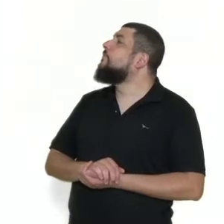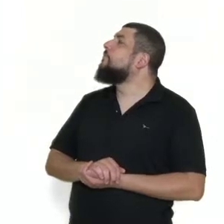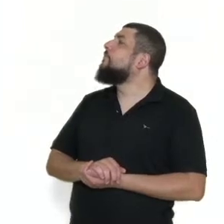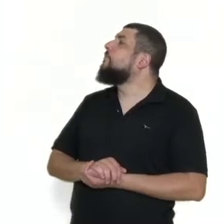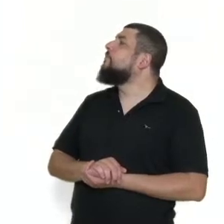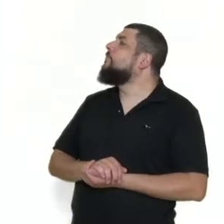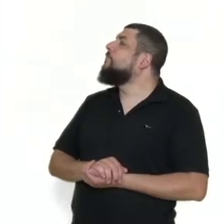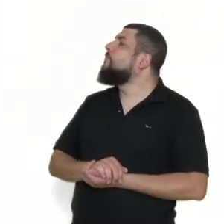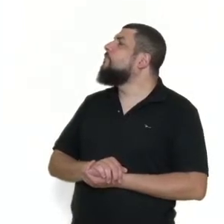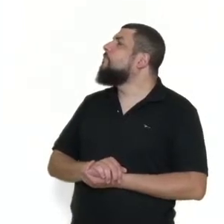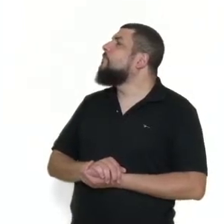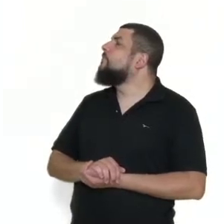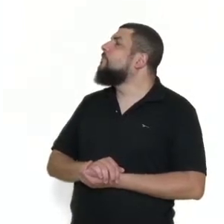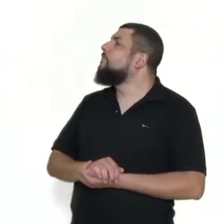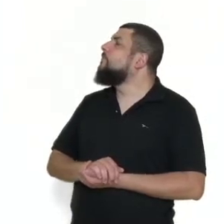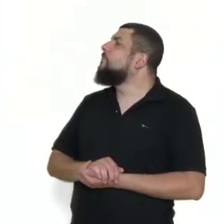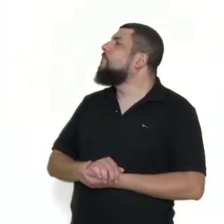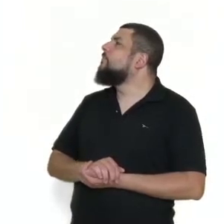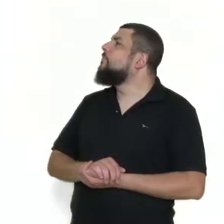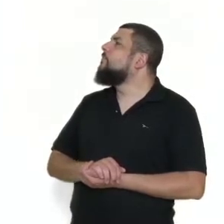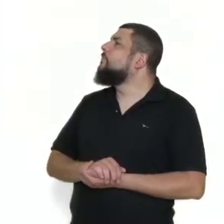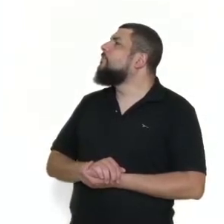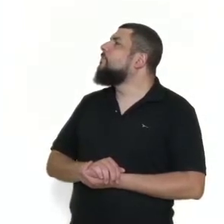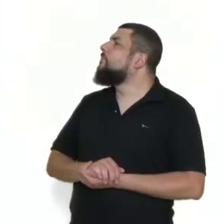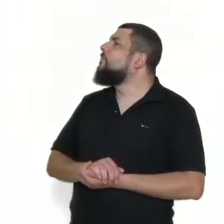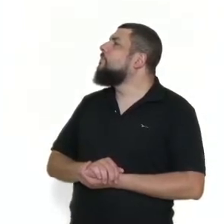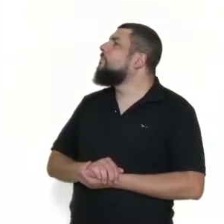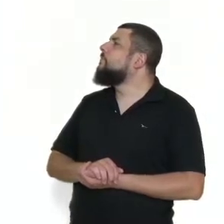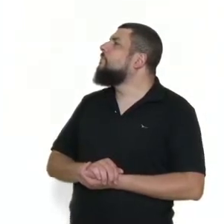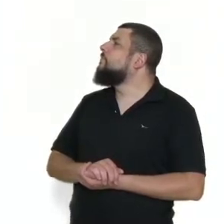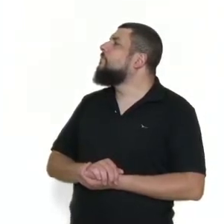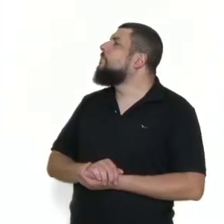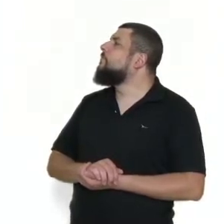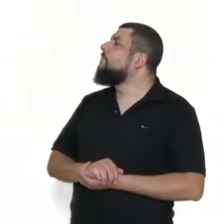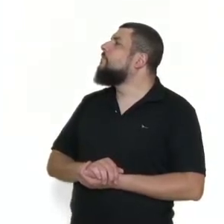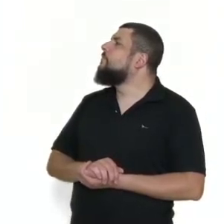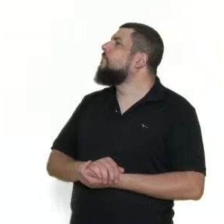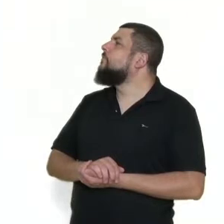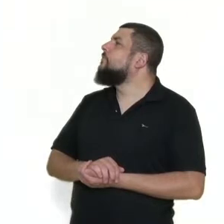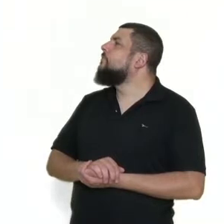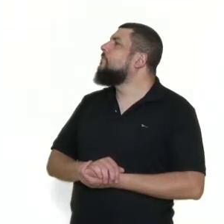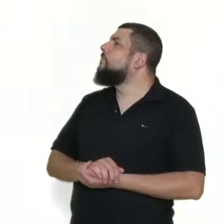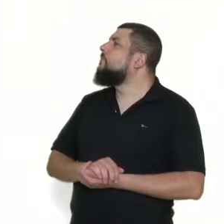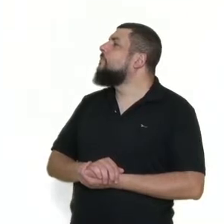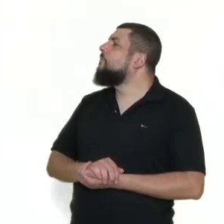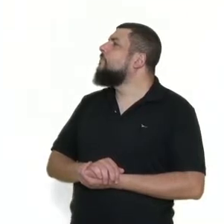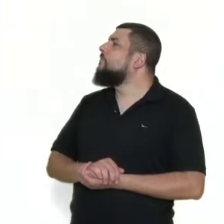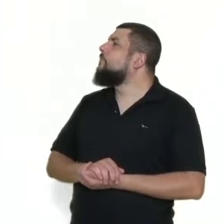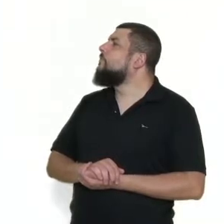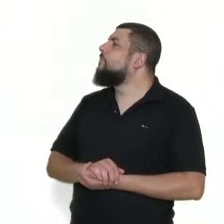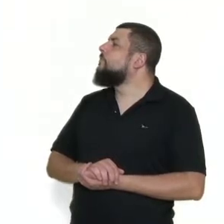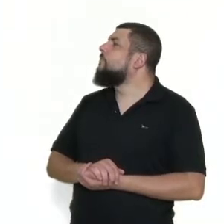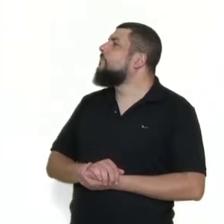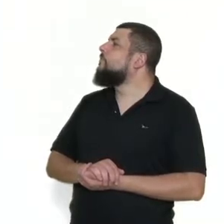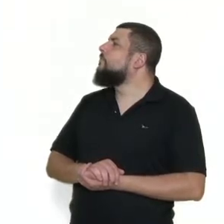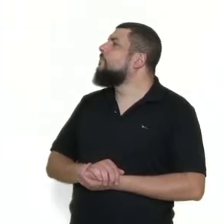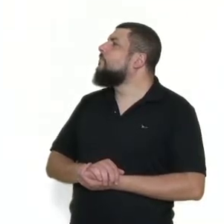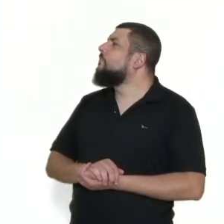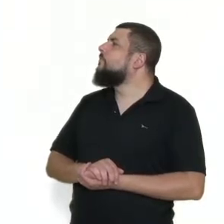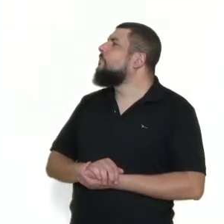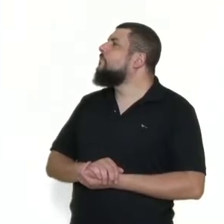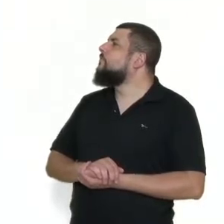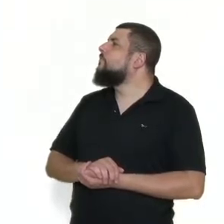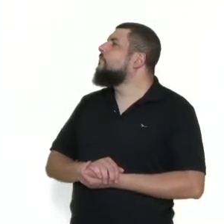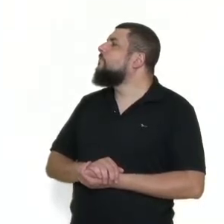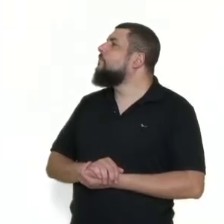também chamada de decídua. Letra D, o deserto. Letra E, savana. Letra F, campos. G, florestas